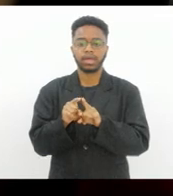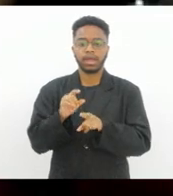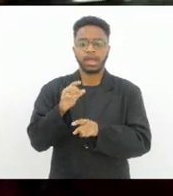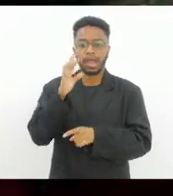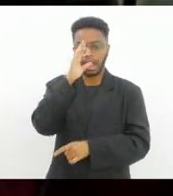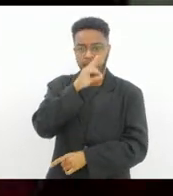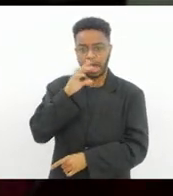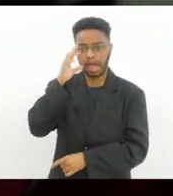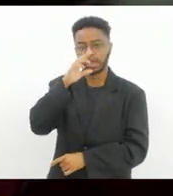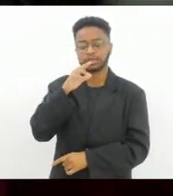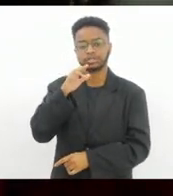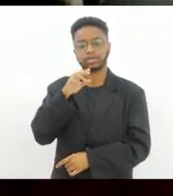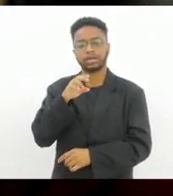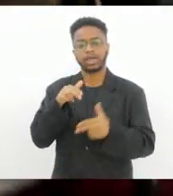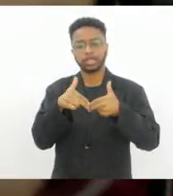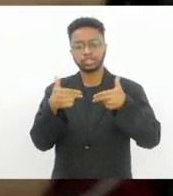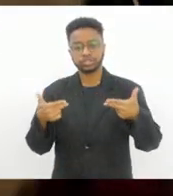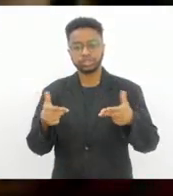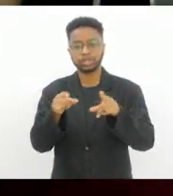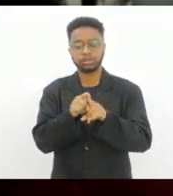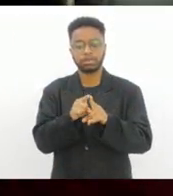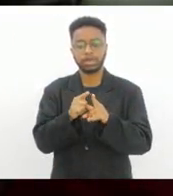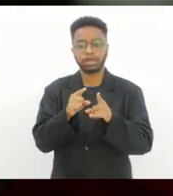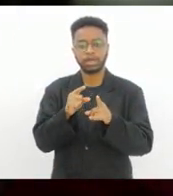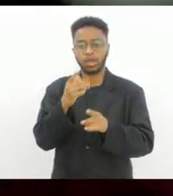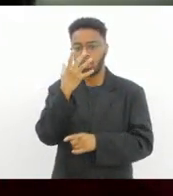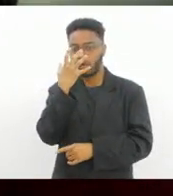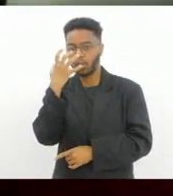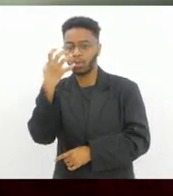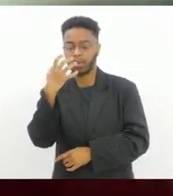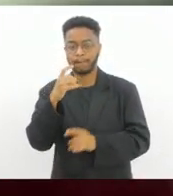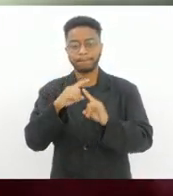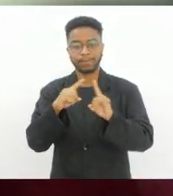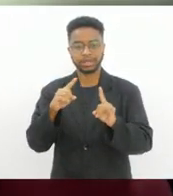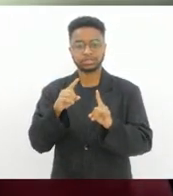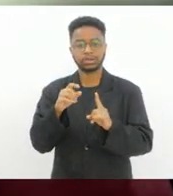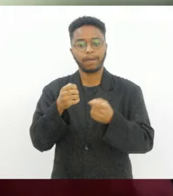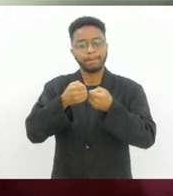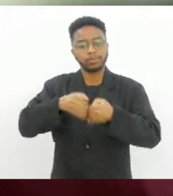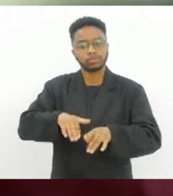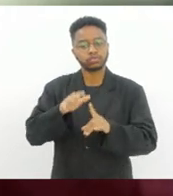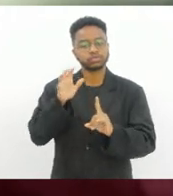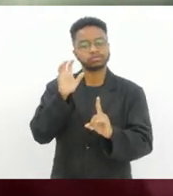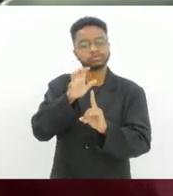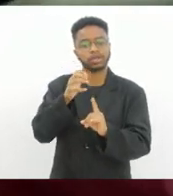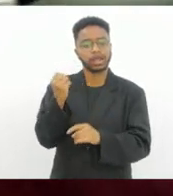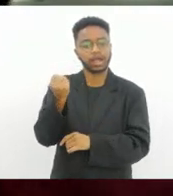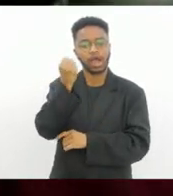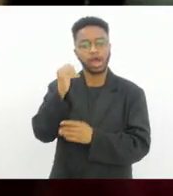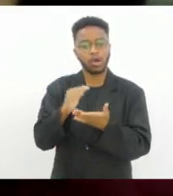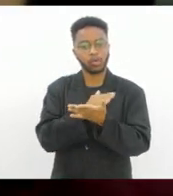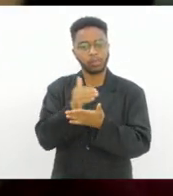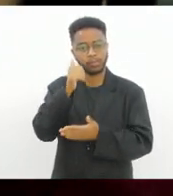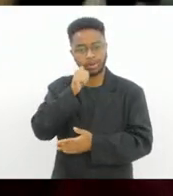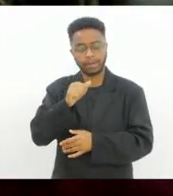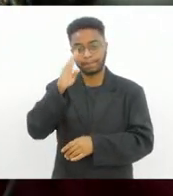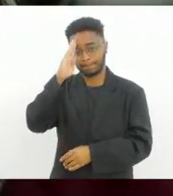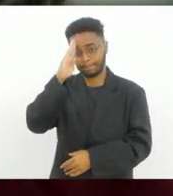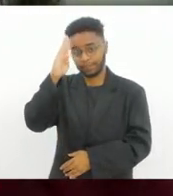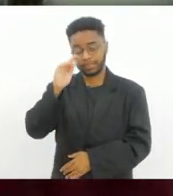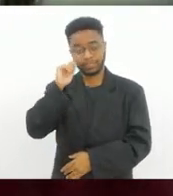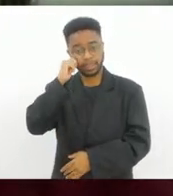sexuais, mas que afeta de forma mais agravada algumas mulheres, especialmente as mulheres negras, as mulheres em